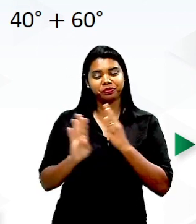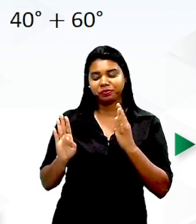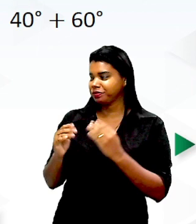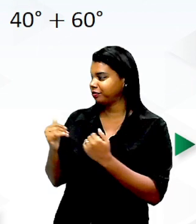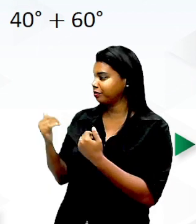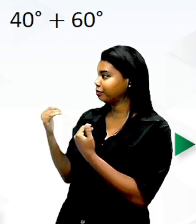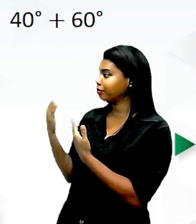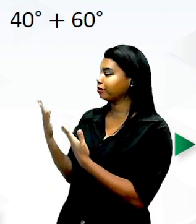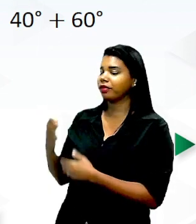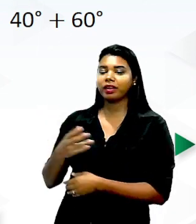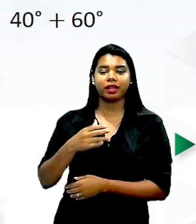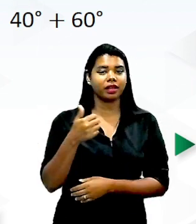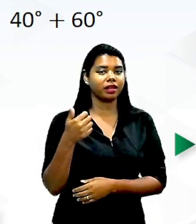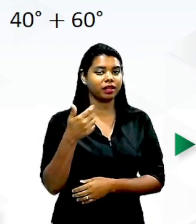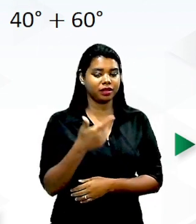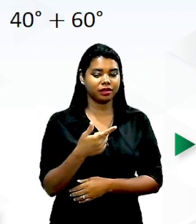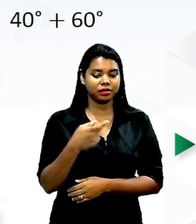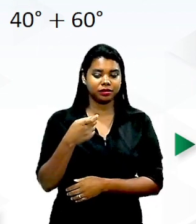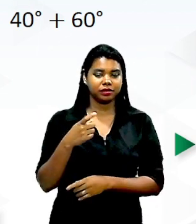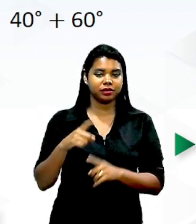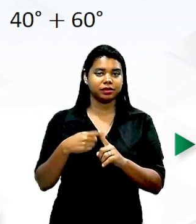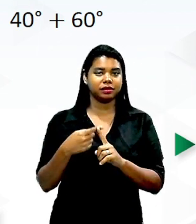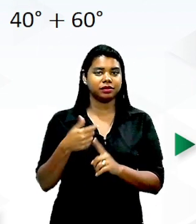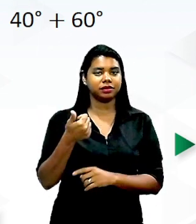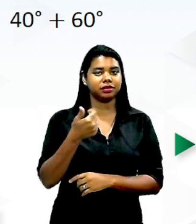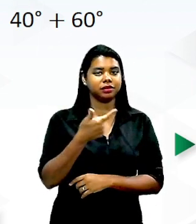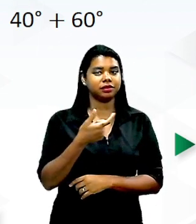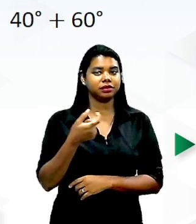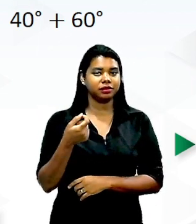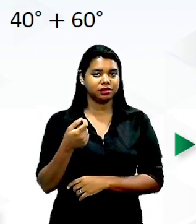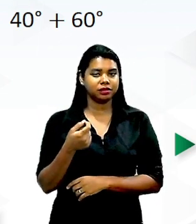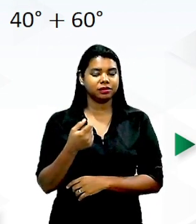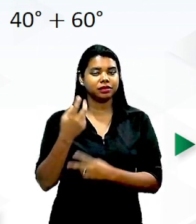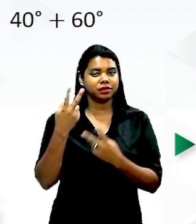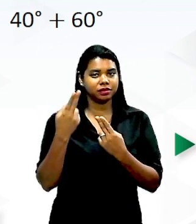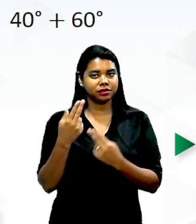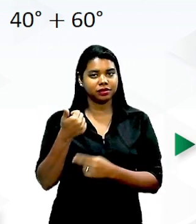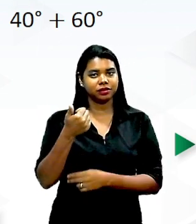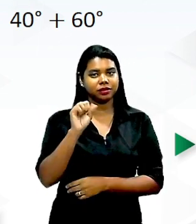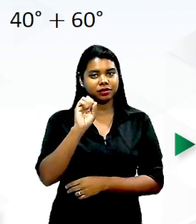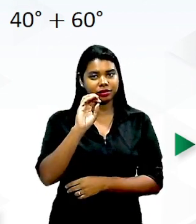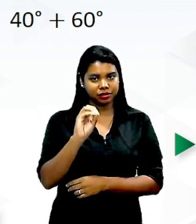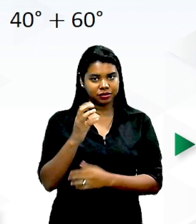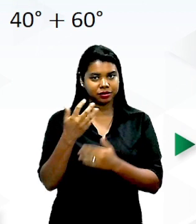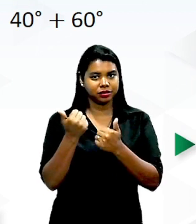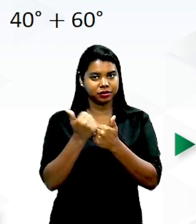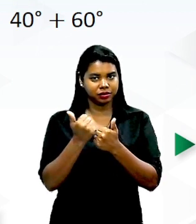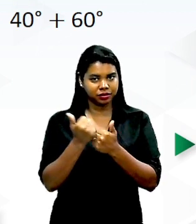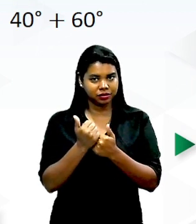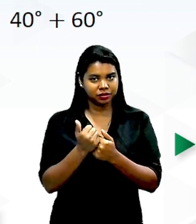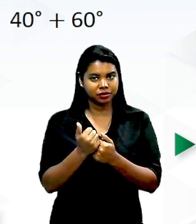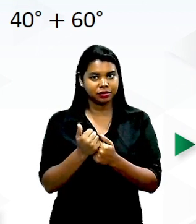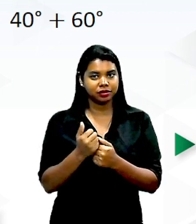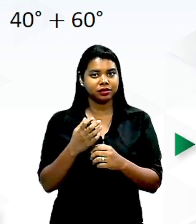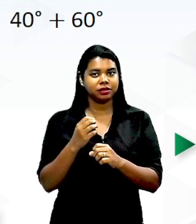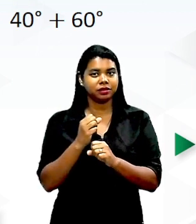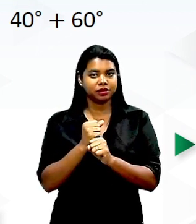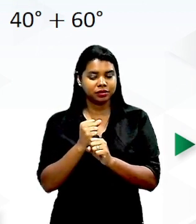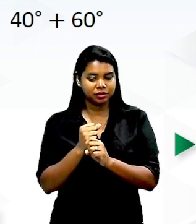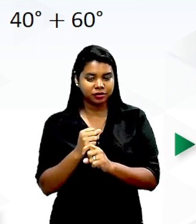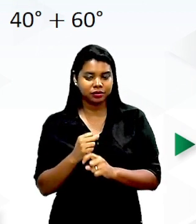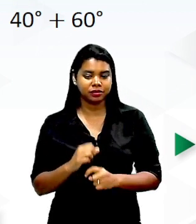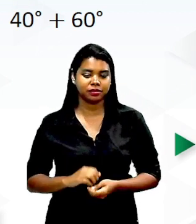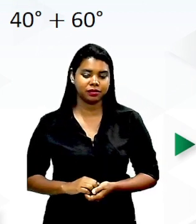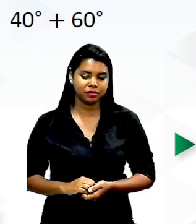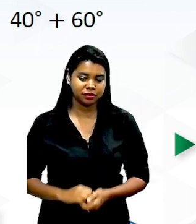12x mais 120 graus igual a 180, claro, né? Porque eu vou substituir a soma dos ângulos internos igual a